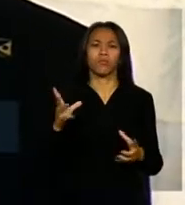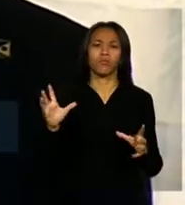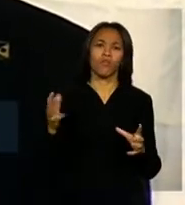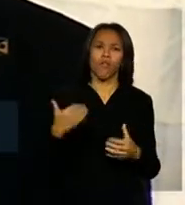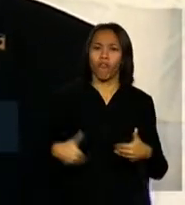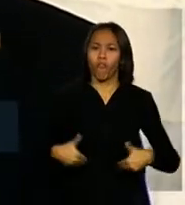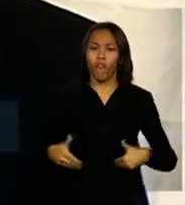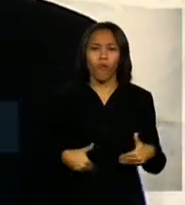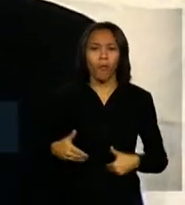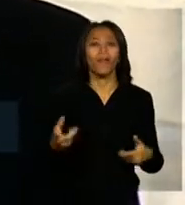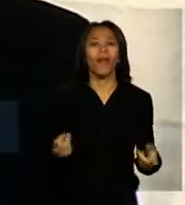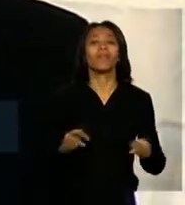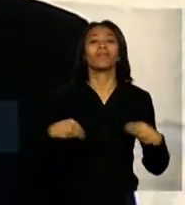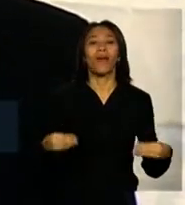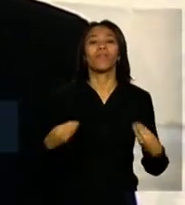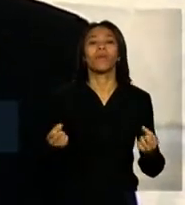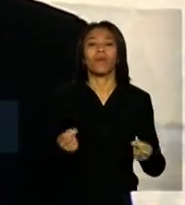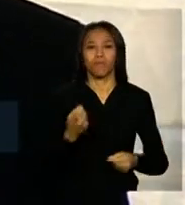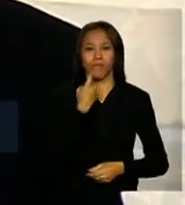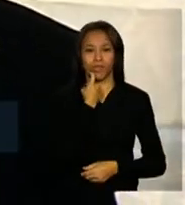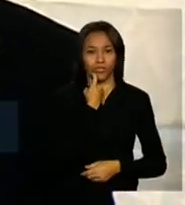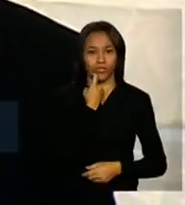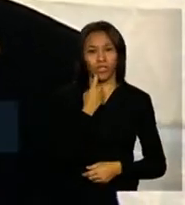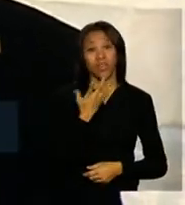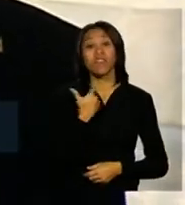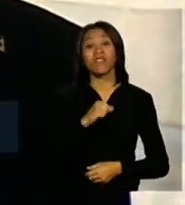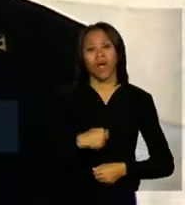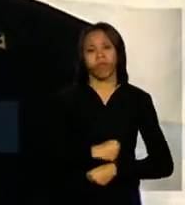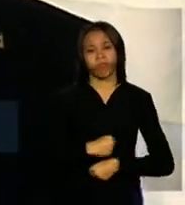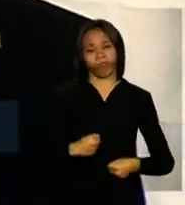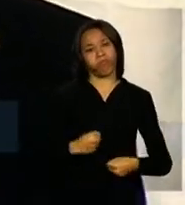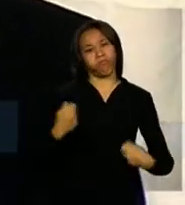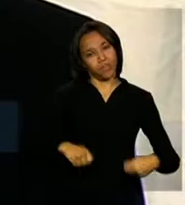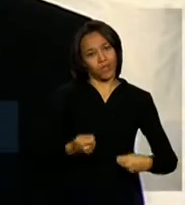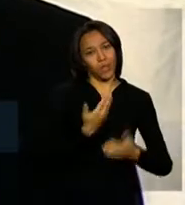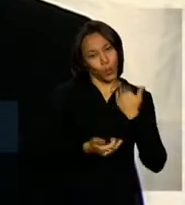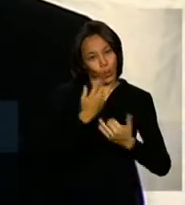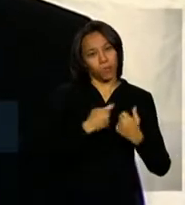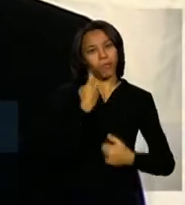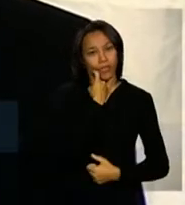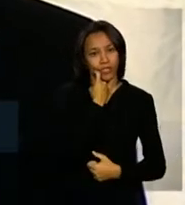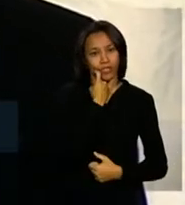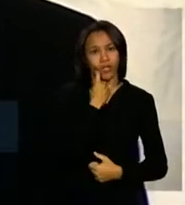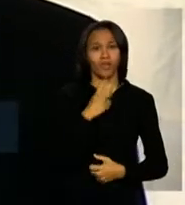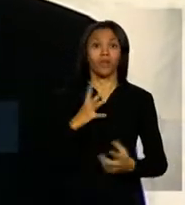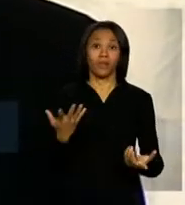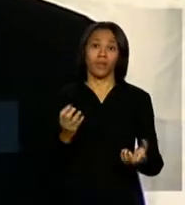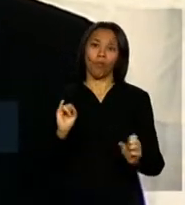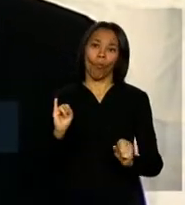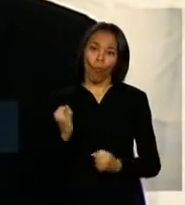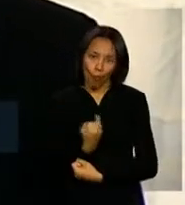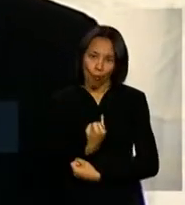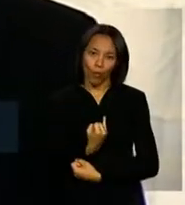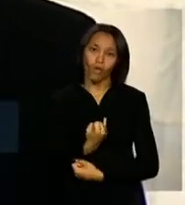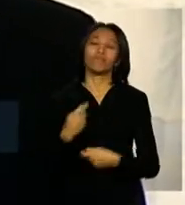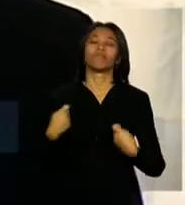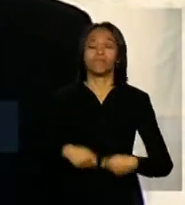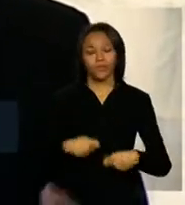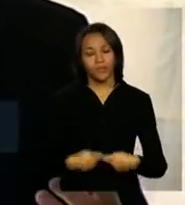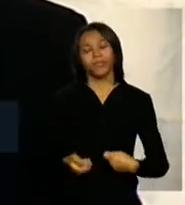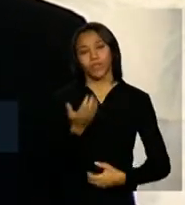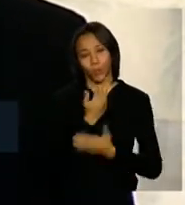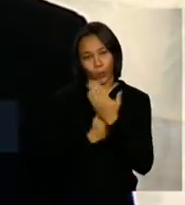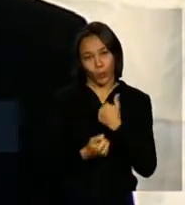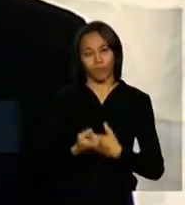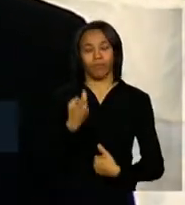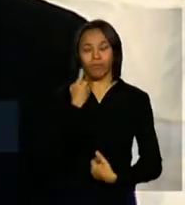para ambos é peixe quem tá gordo tem que comer peixe quem tá sobre nutrido tem que